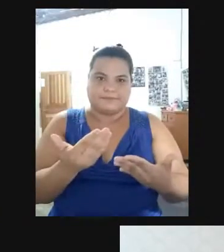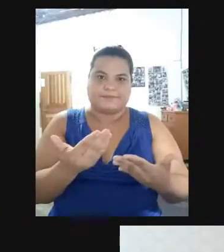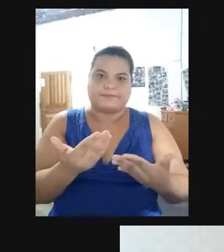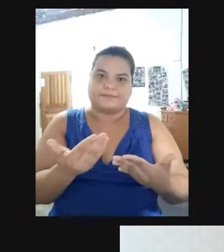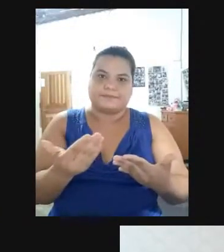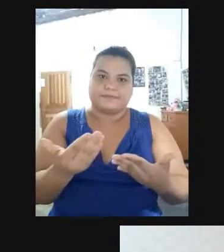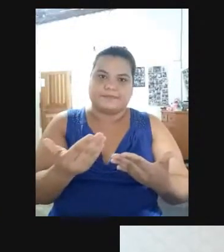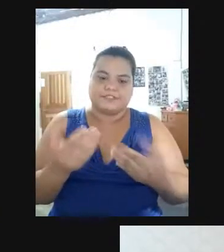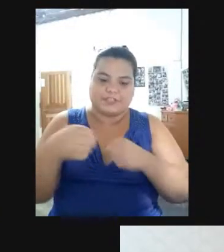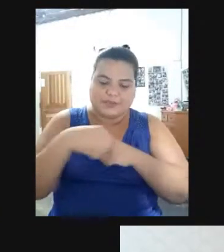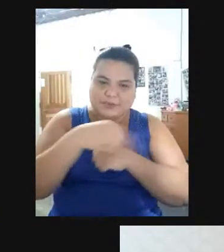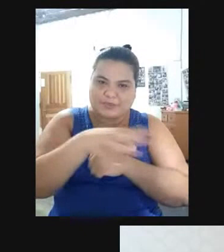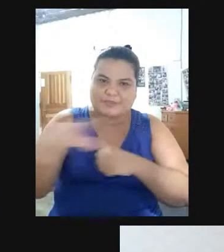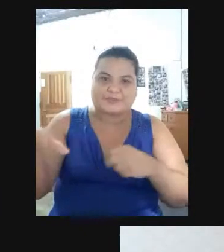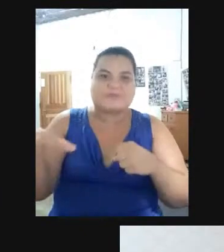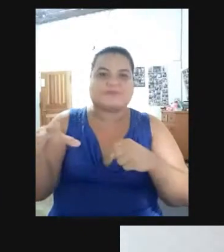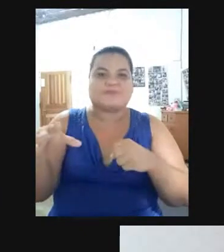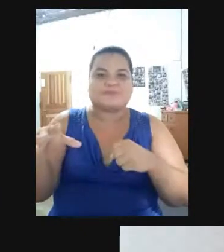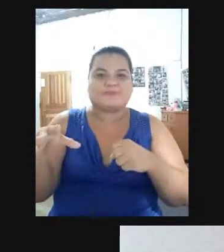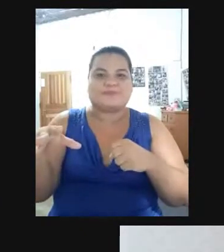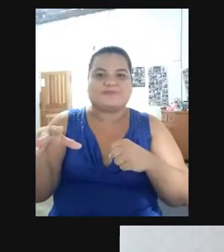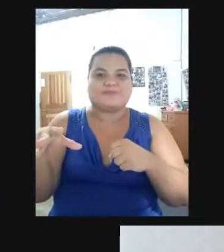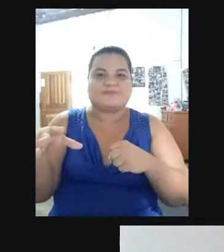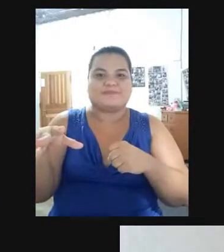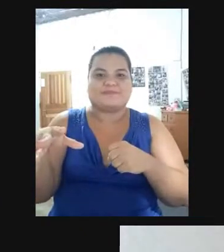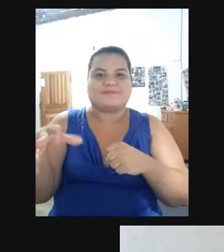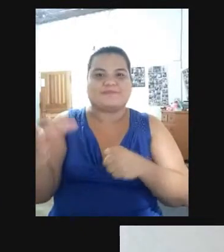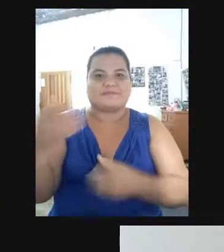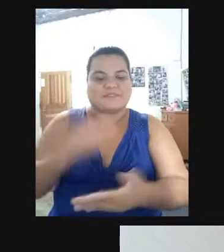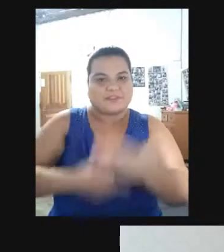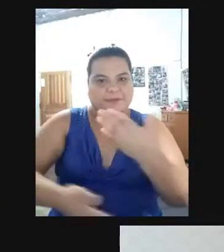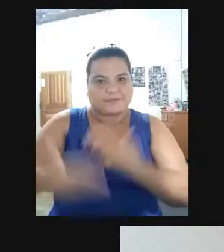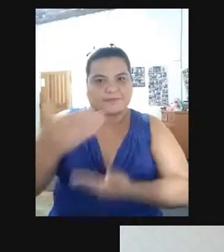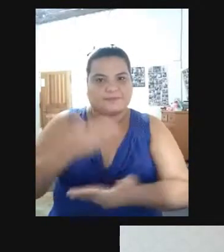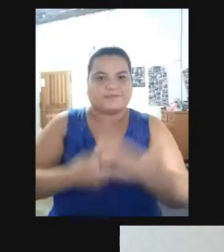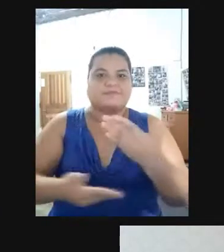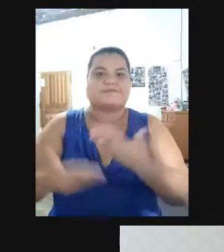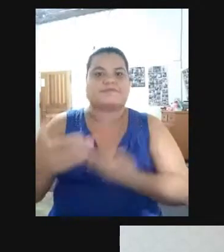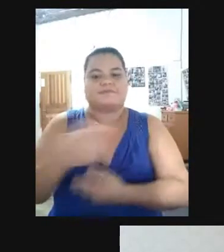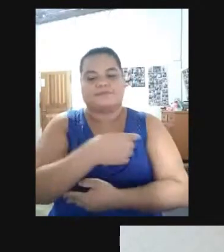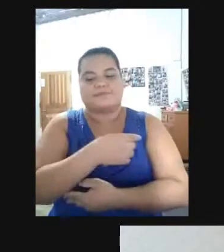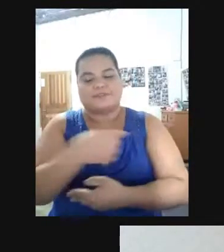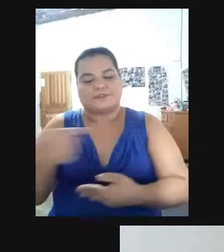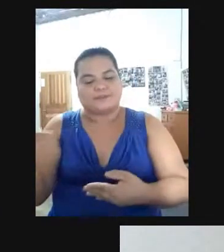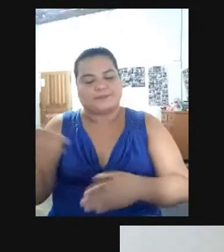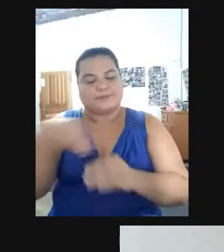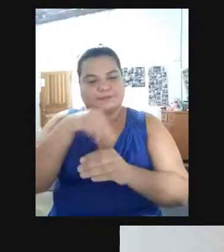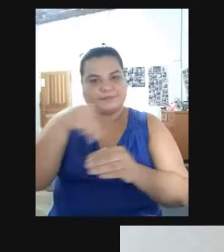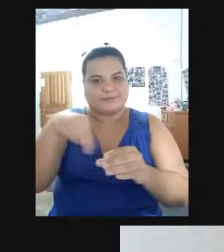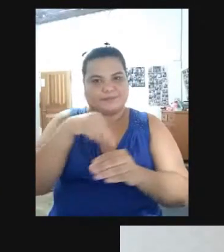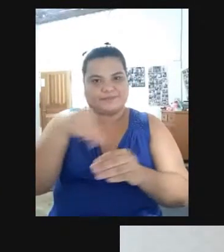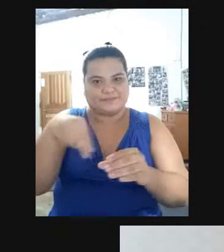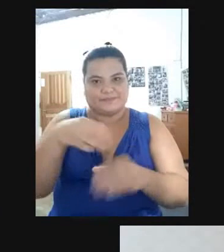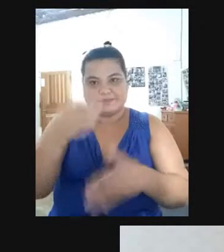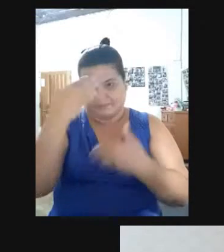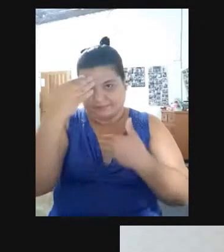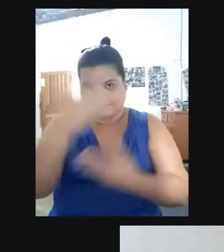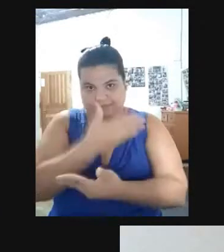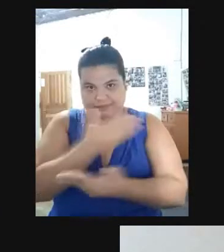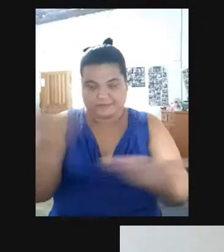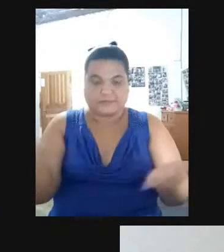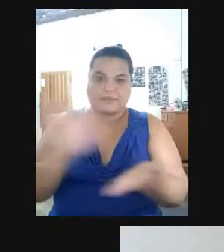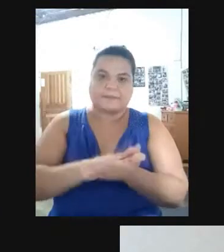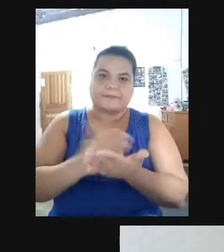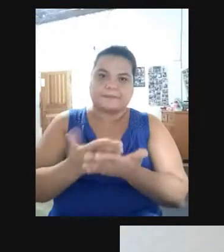seus conhecimentos conosco nesta segunda semana acadêmica de nutrição. Desde já agradecemos as